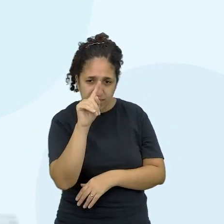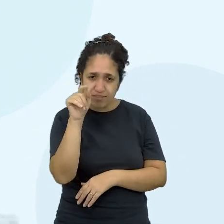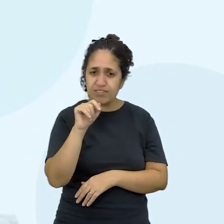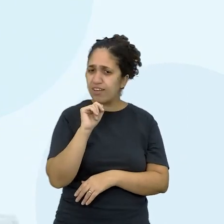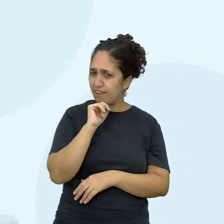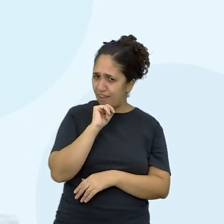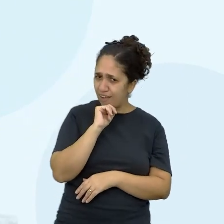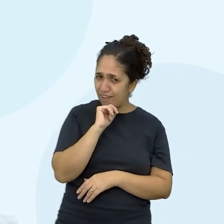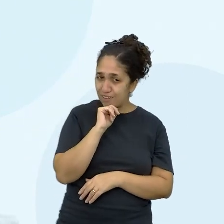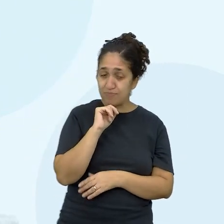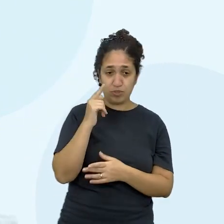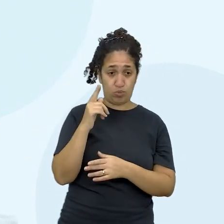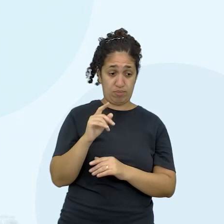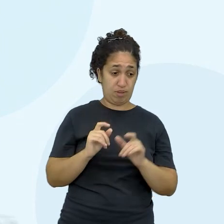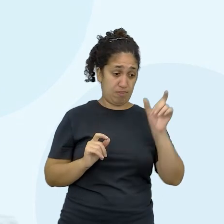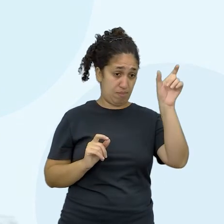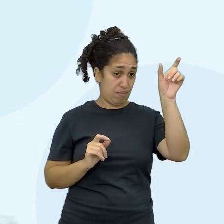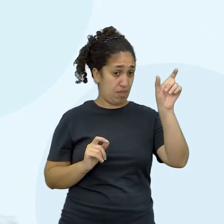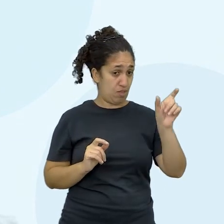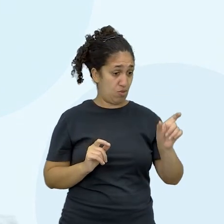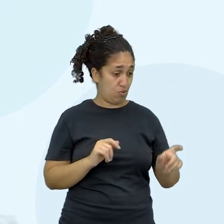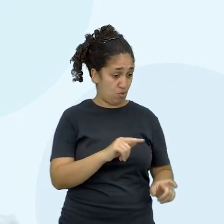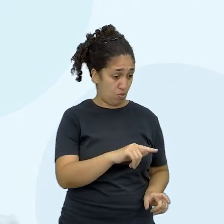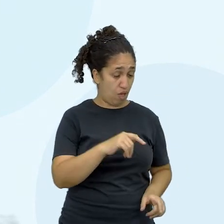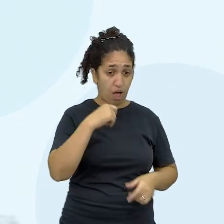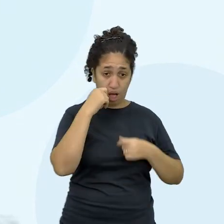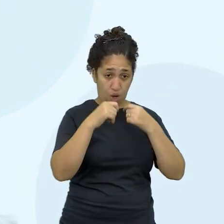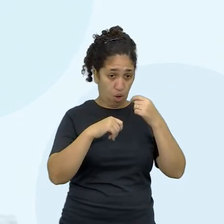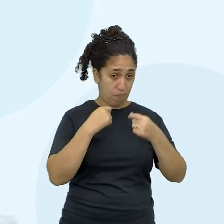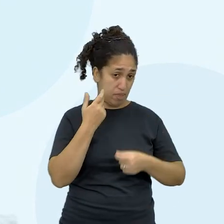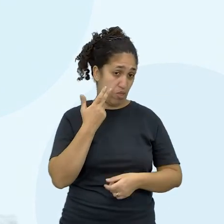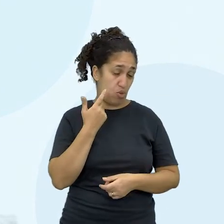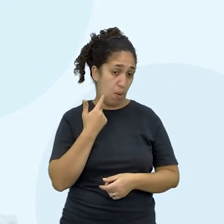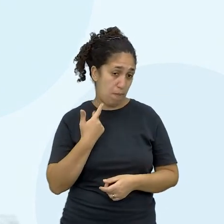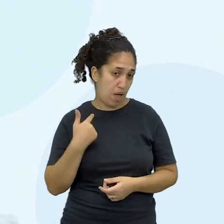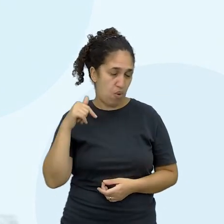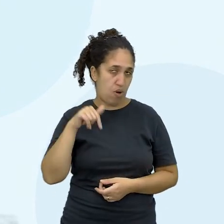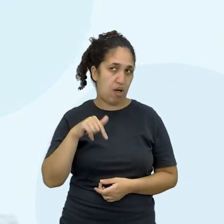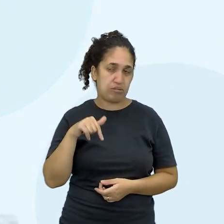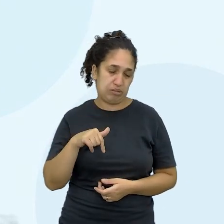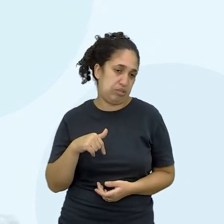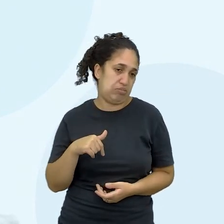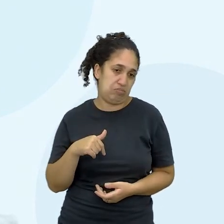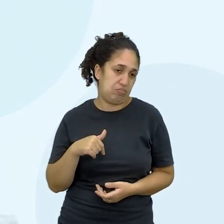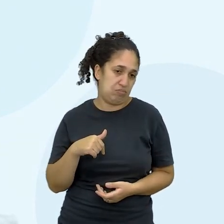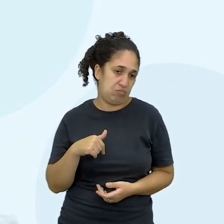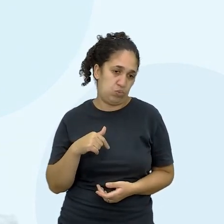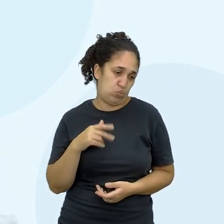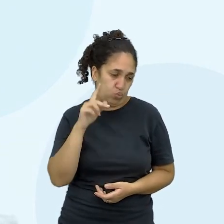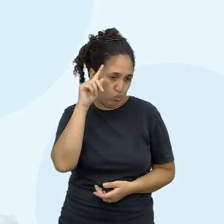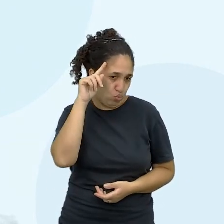Será que uma pessoa que come normalmente aqui no nosso mundo habitual,